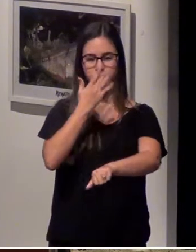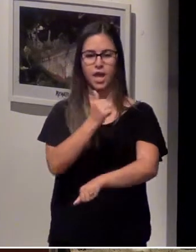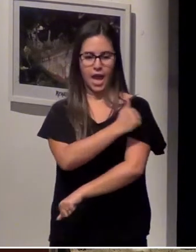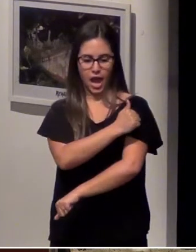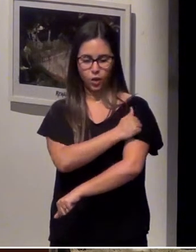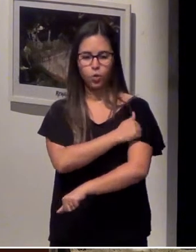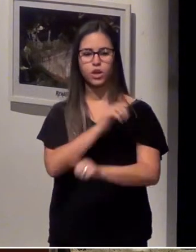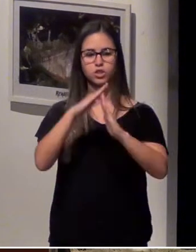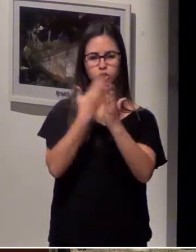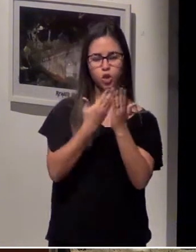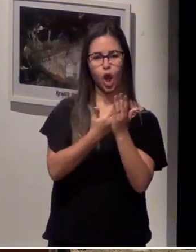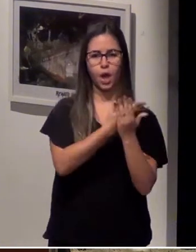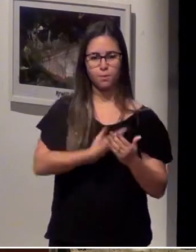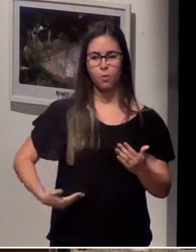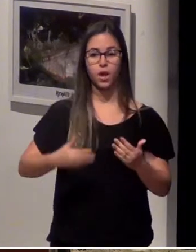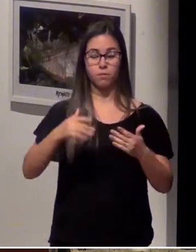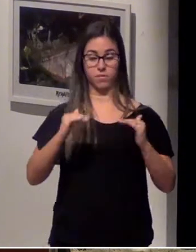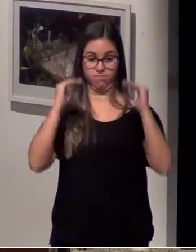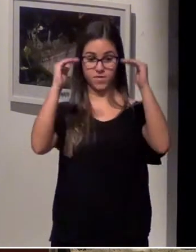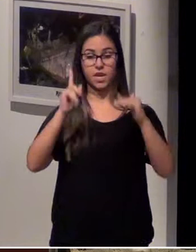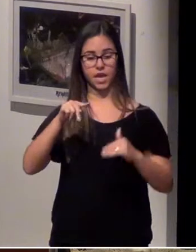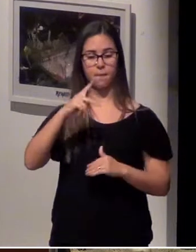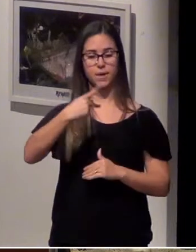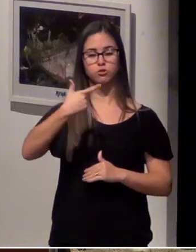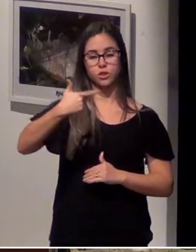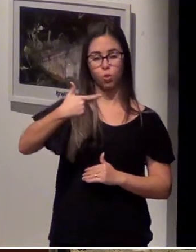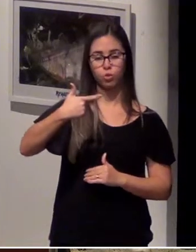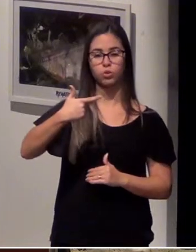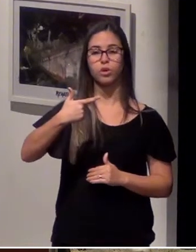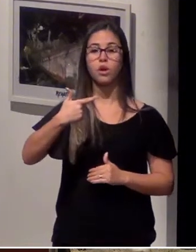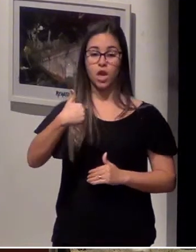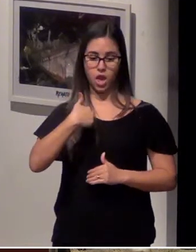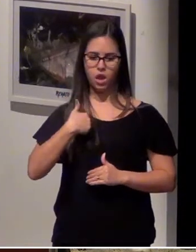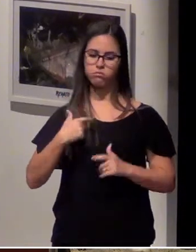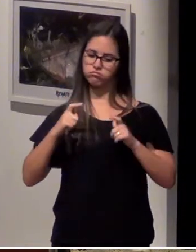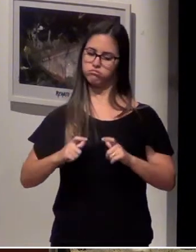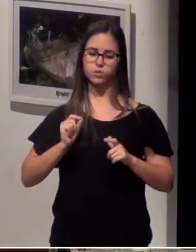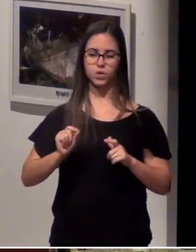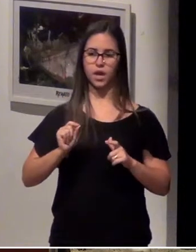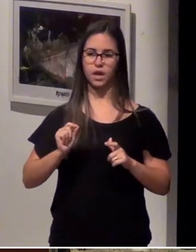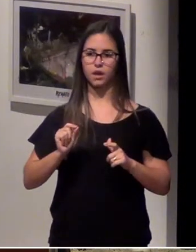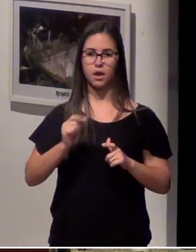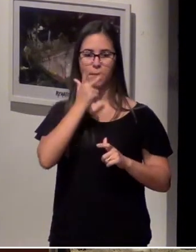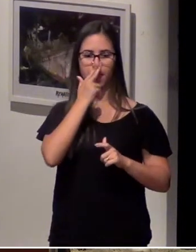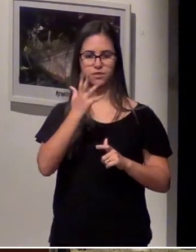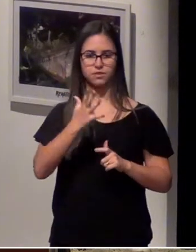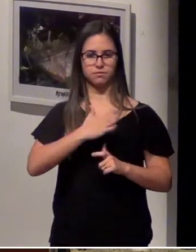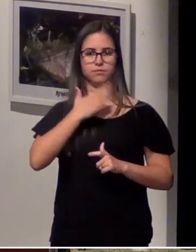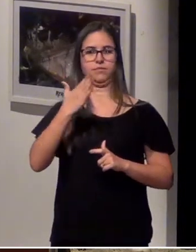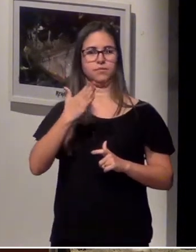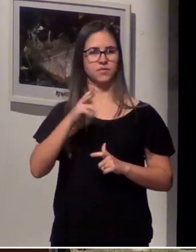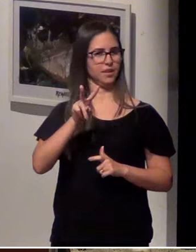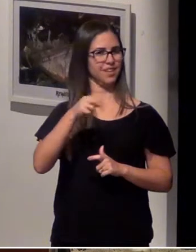aluna de escola pública, de elite, que é o Pedro II, me coloca numa condição que assusta, né? Porque eles